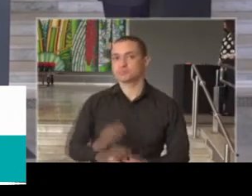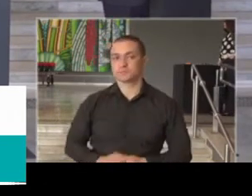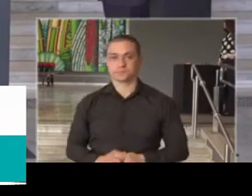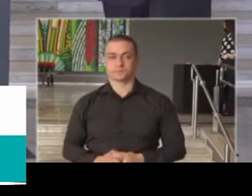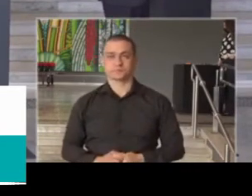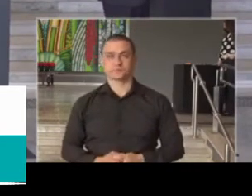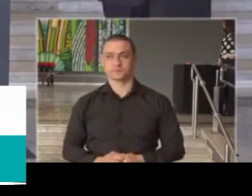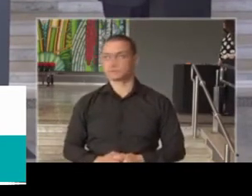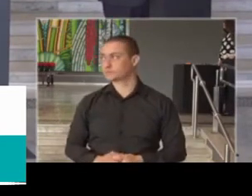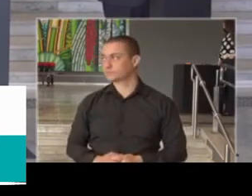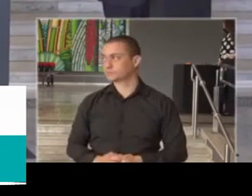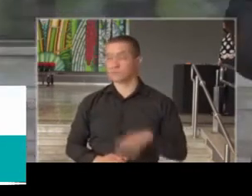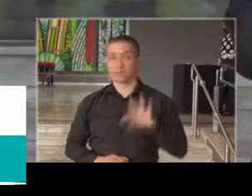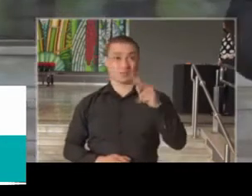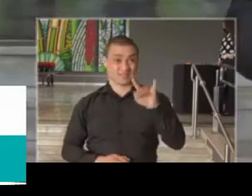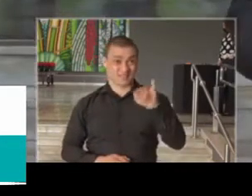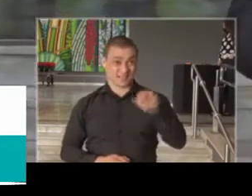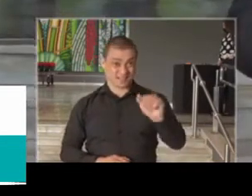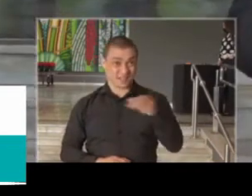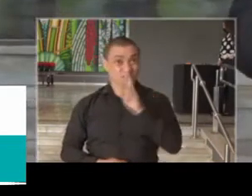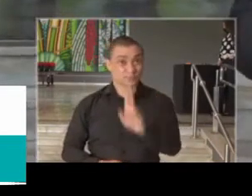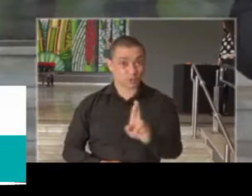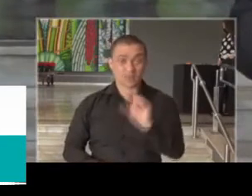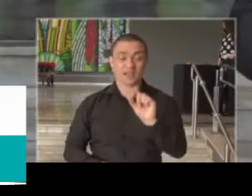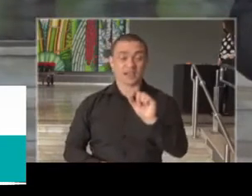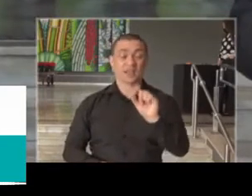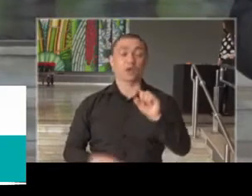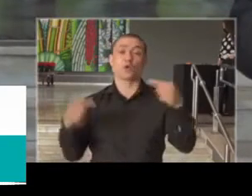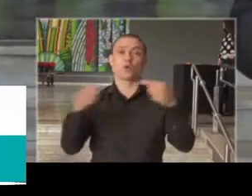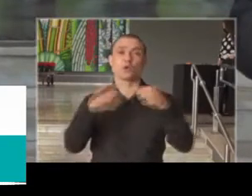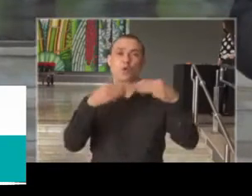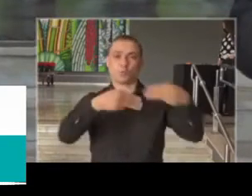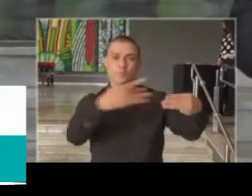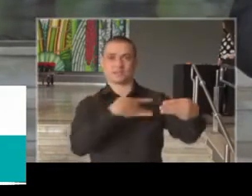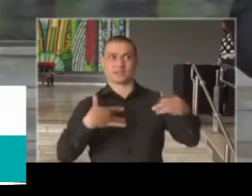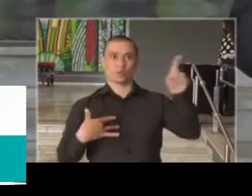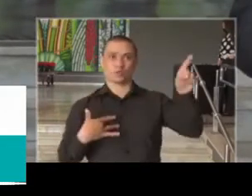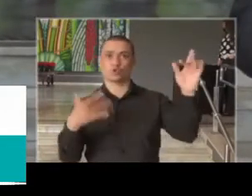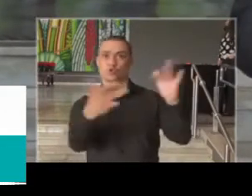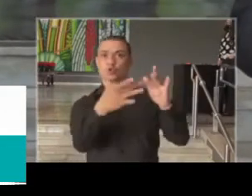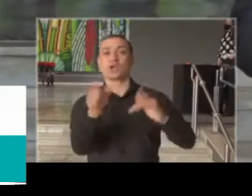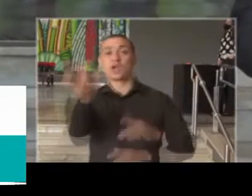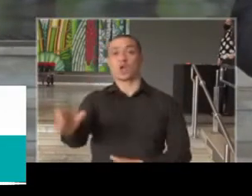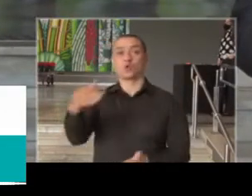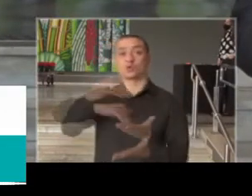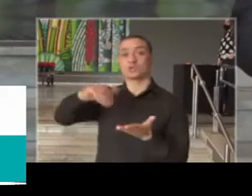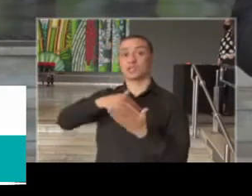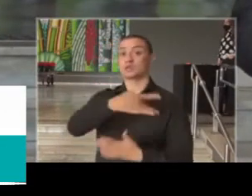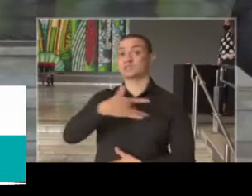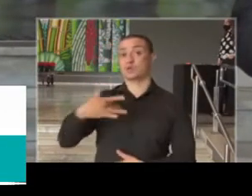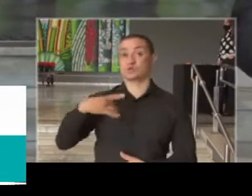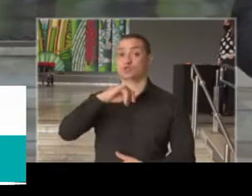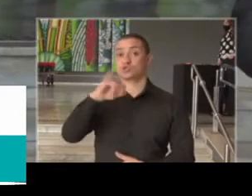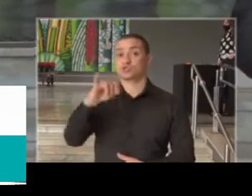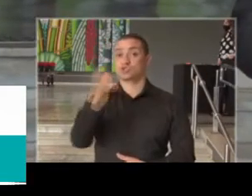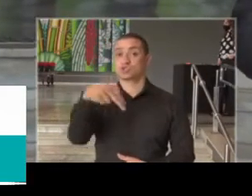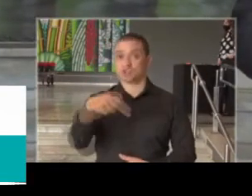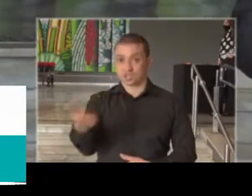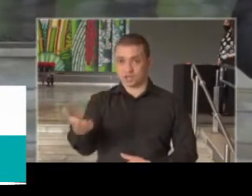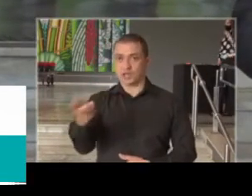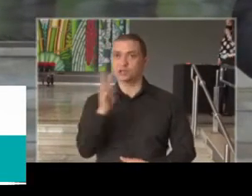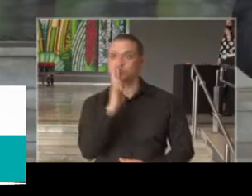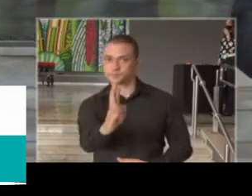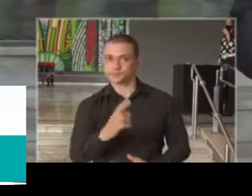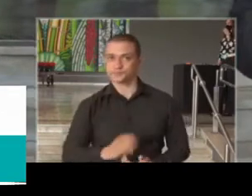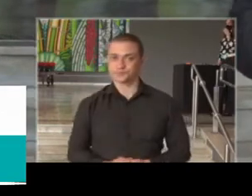Tainá, quem faz a relação com o Ministério da Saúde é o nosso secretário da Saúde, Jean Gorenstein, que vai